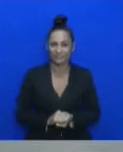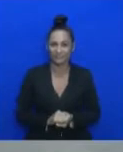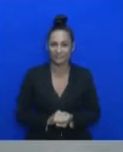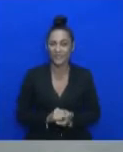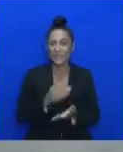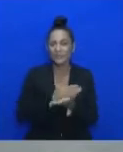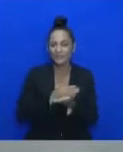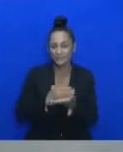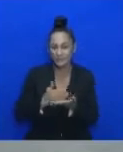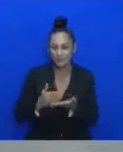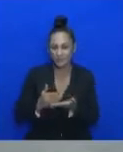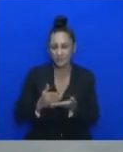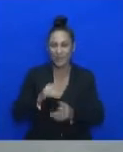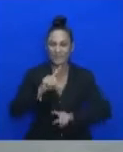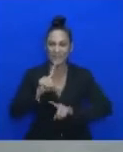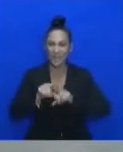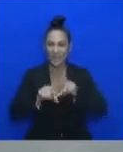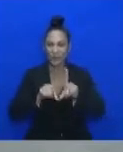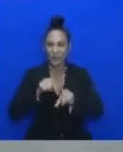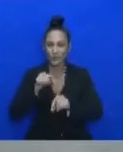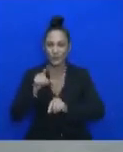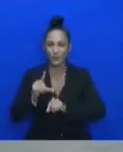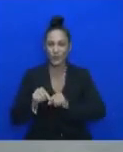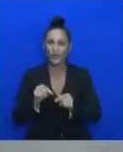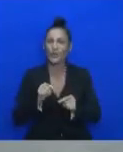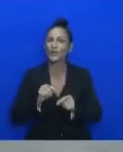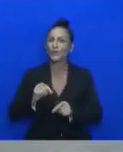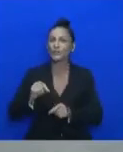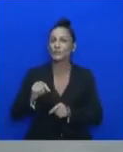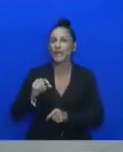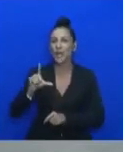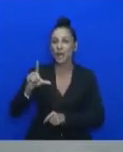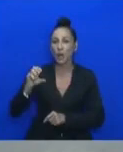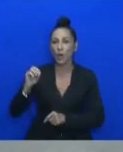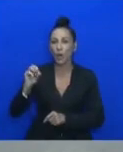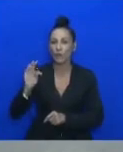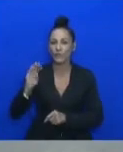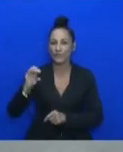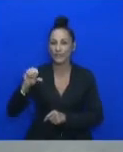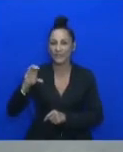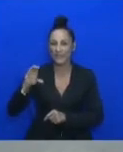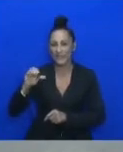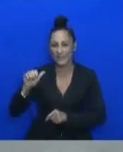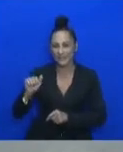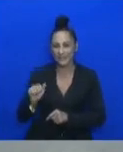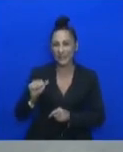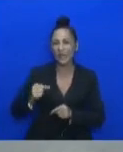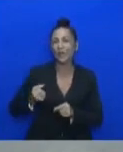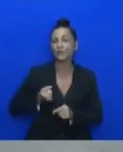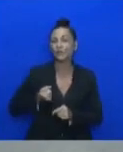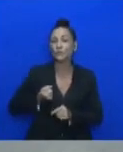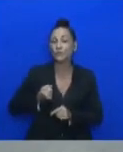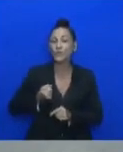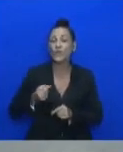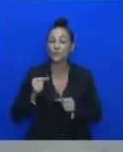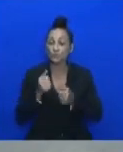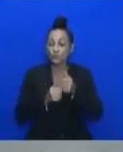E vamos dar início ao sorteio da Loteca correspondente ao jogo número 11,